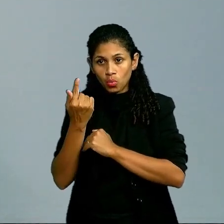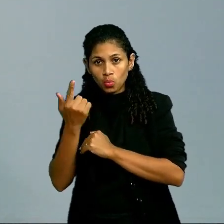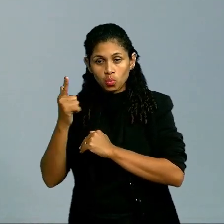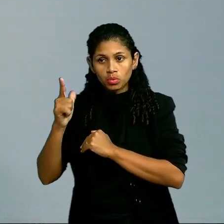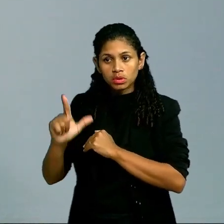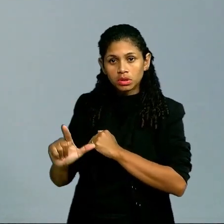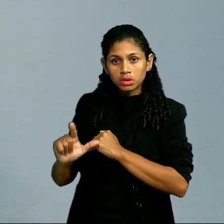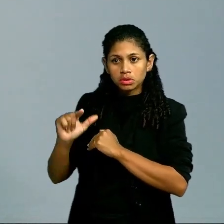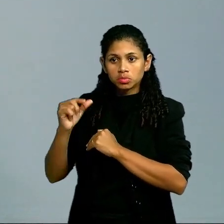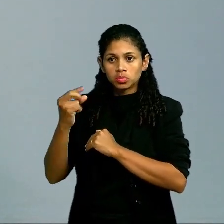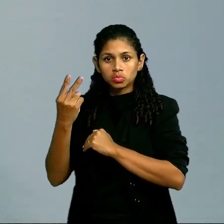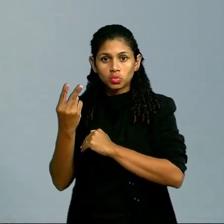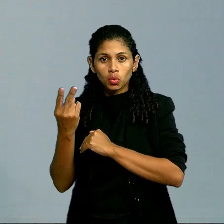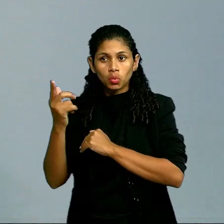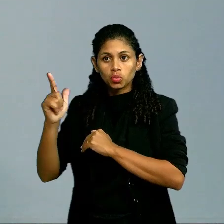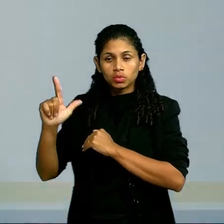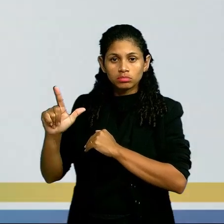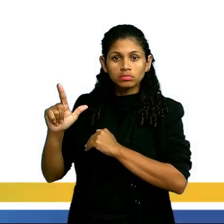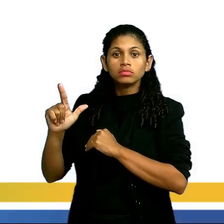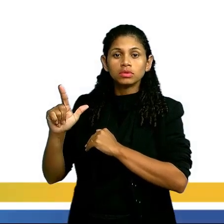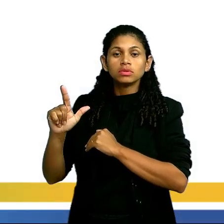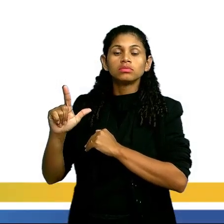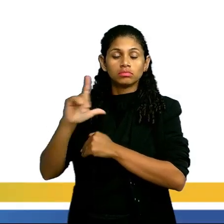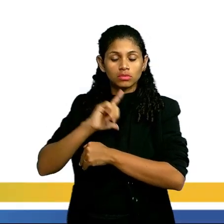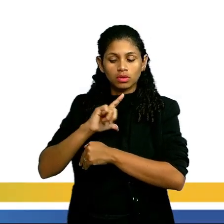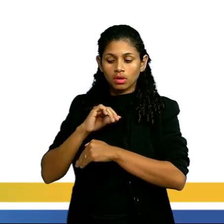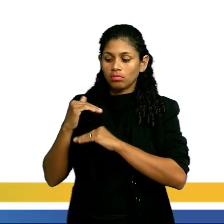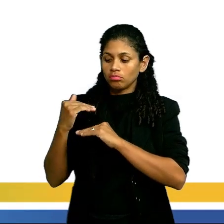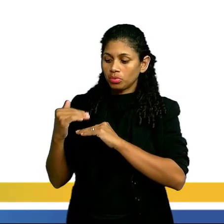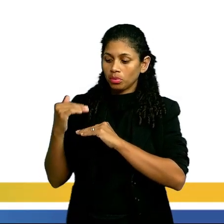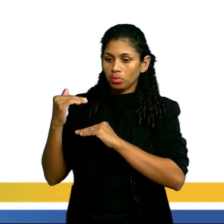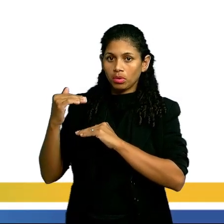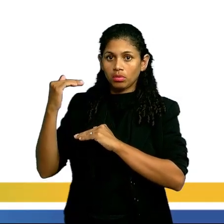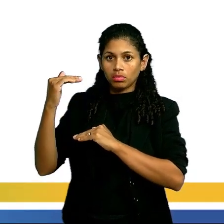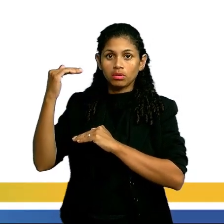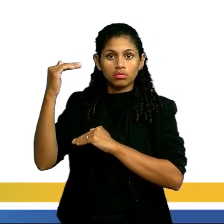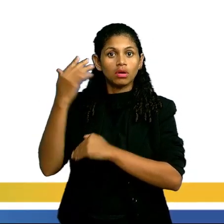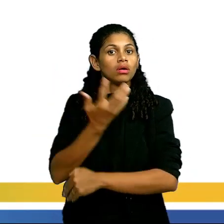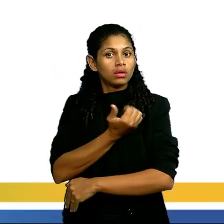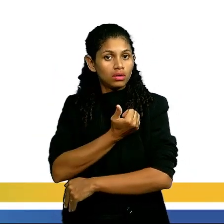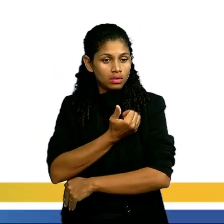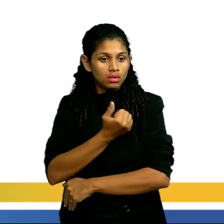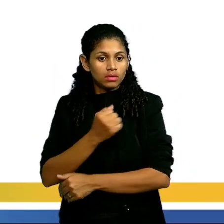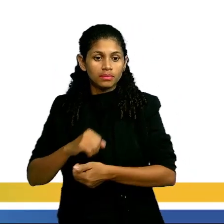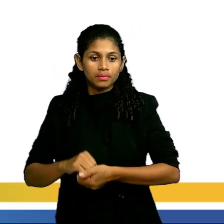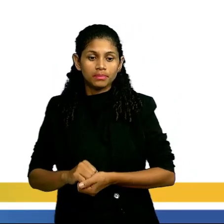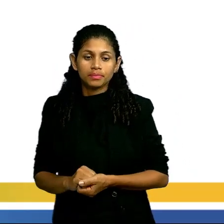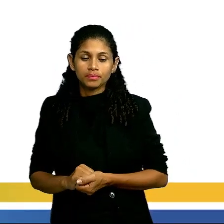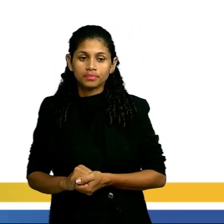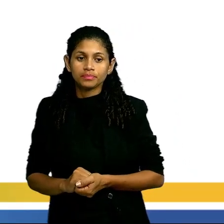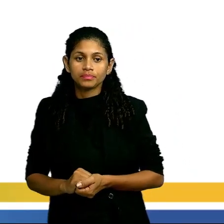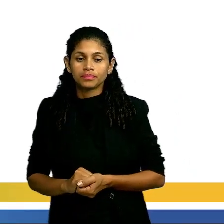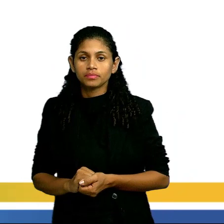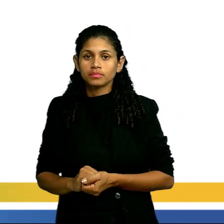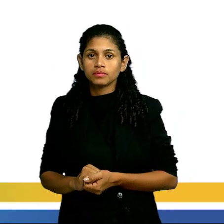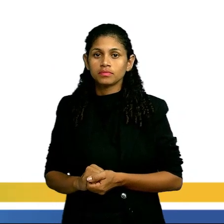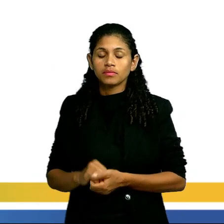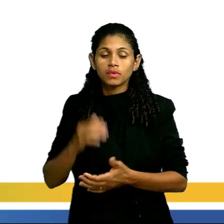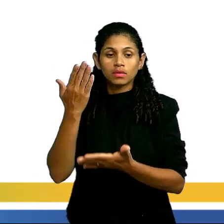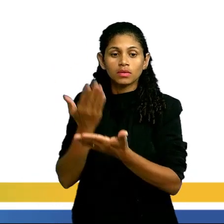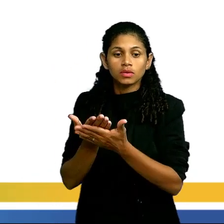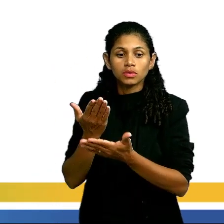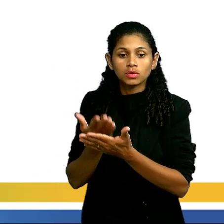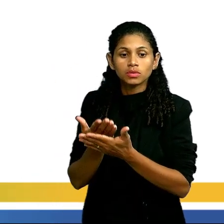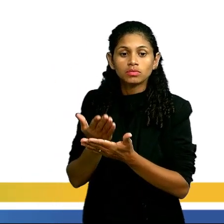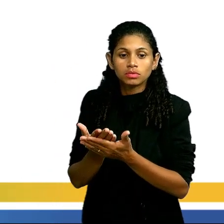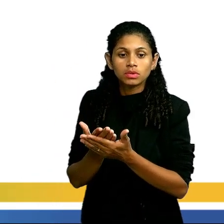sempre observando cada momento. Então, observe aí que nós vamos trabalhar a unidade que vai trabalhar essa